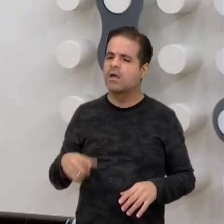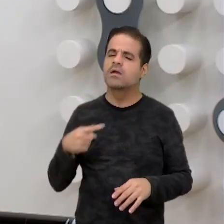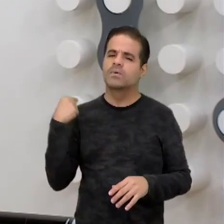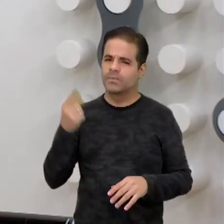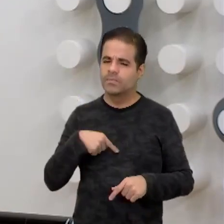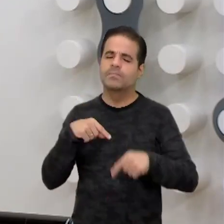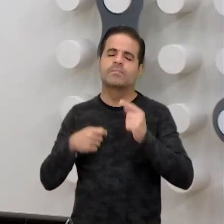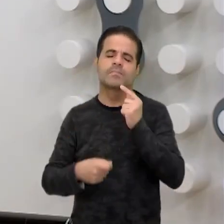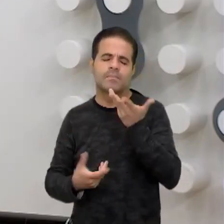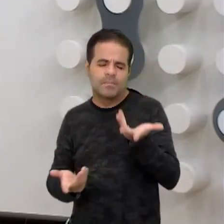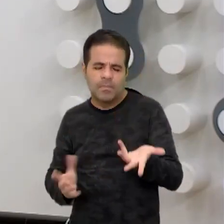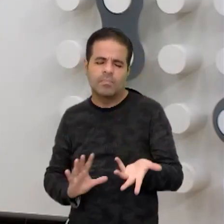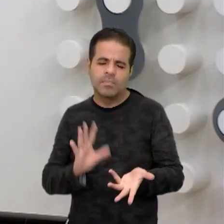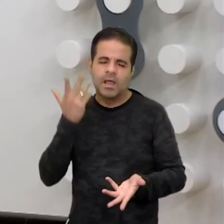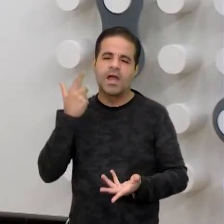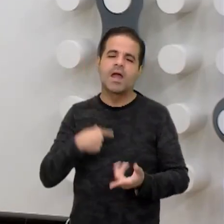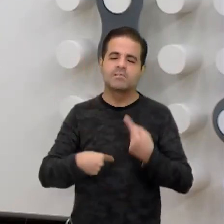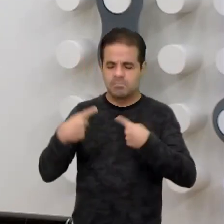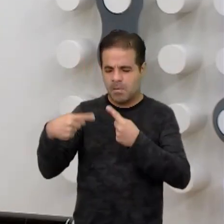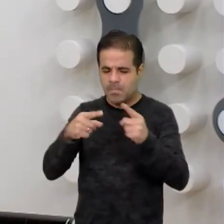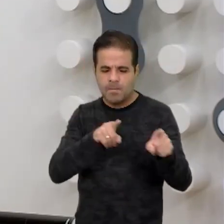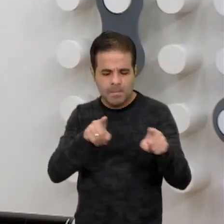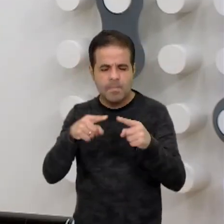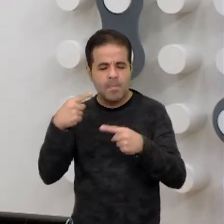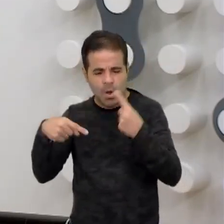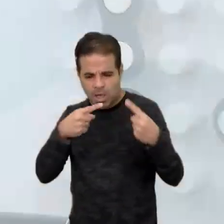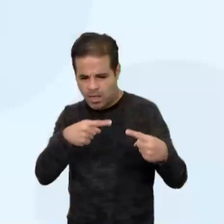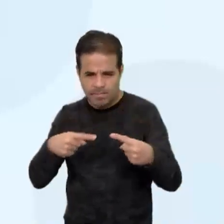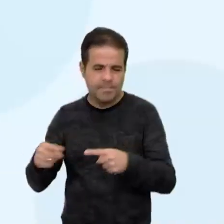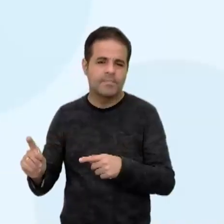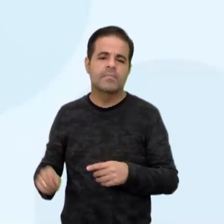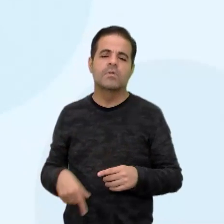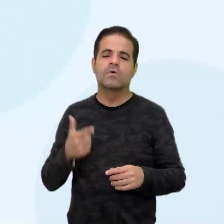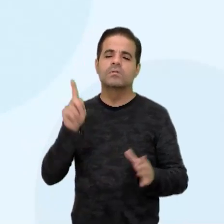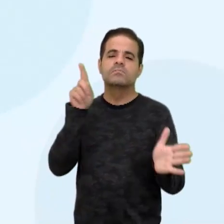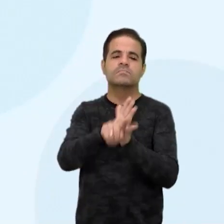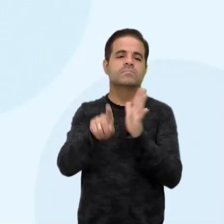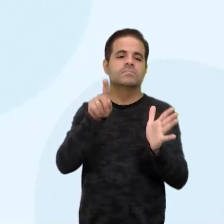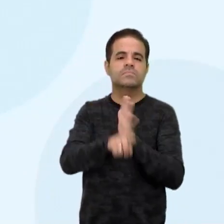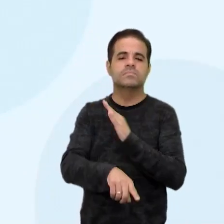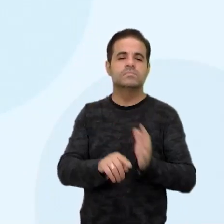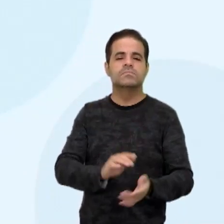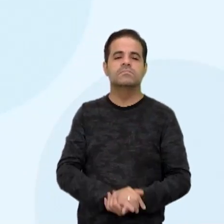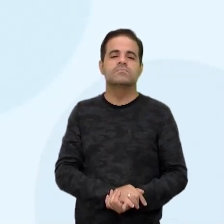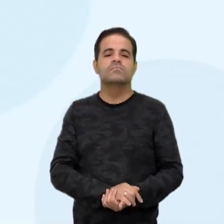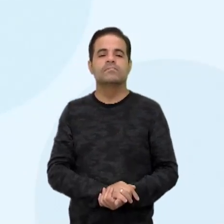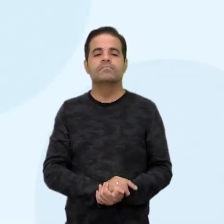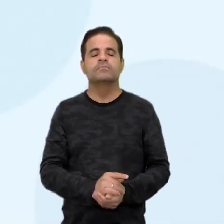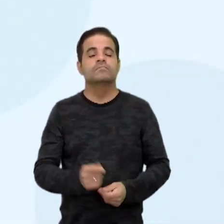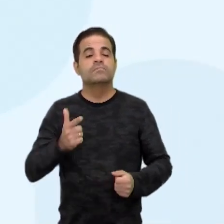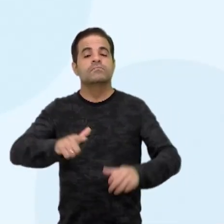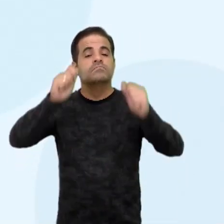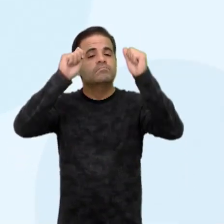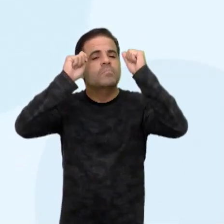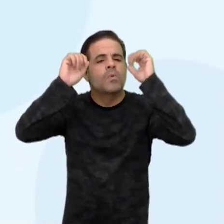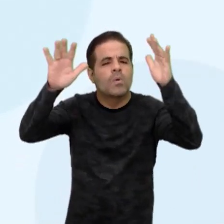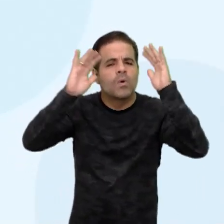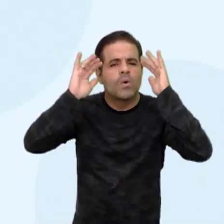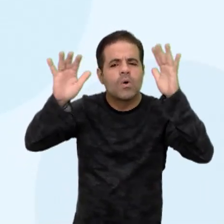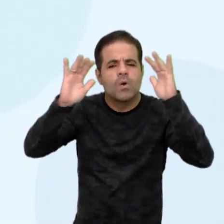Agora eu vou passar aí mais um slide, né? Mais perguntas. Outra reflexão que você pode